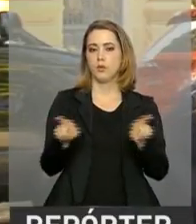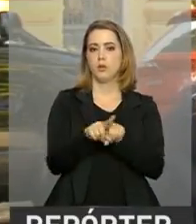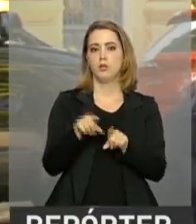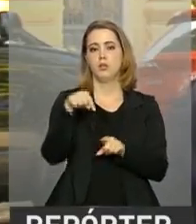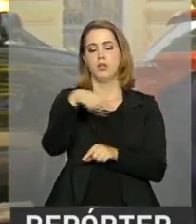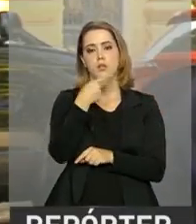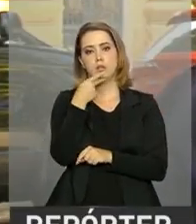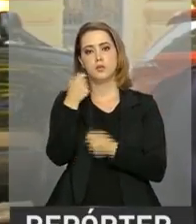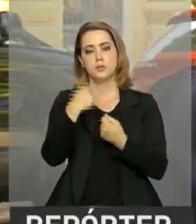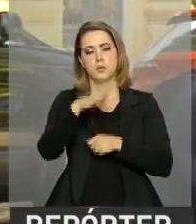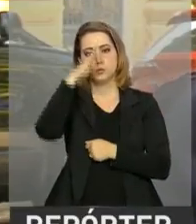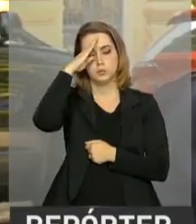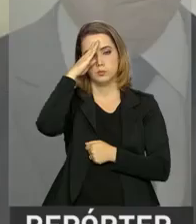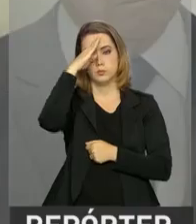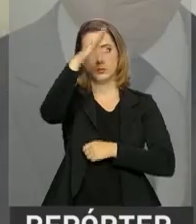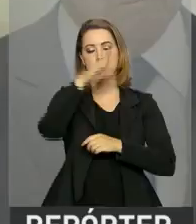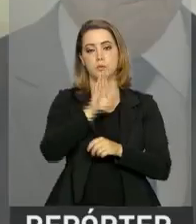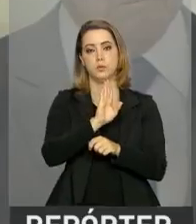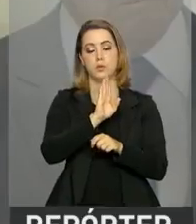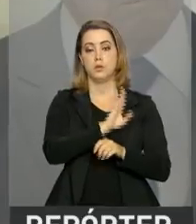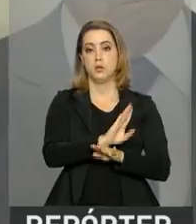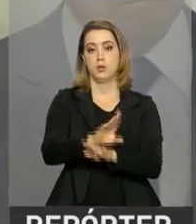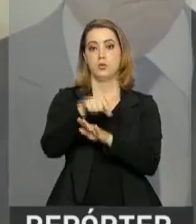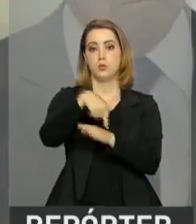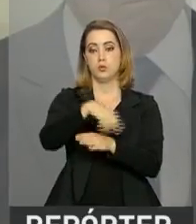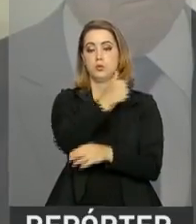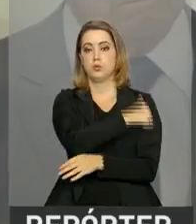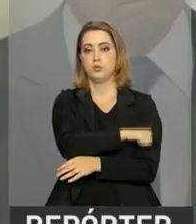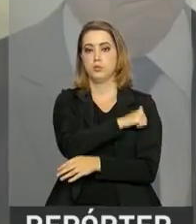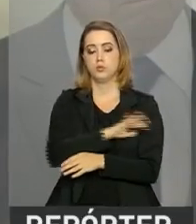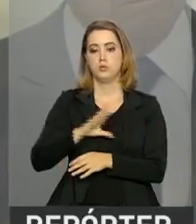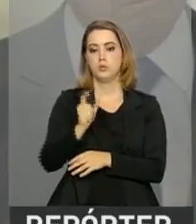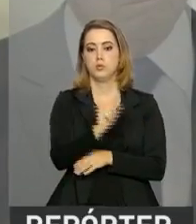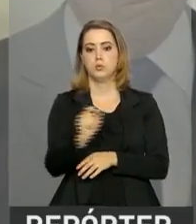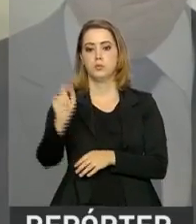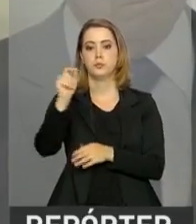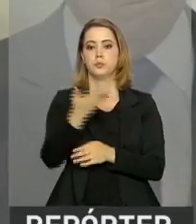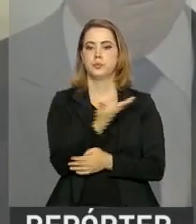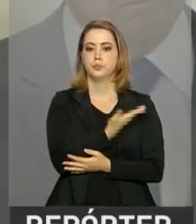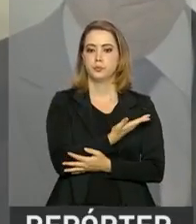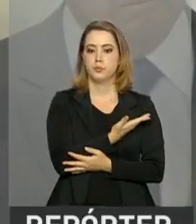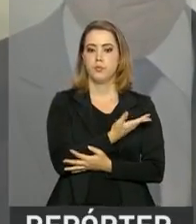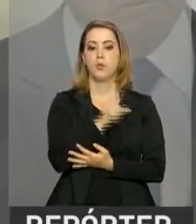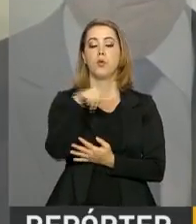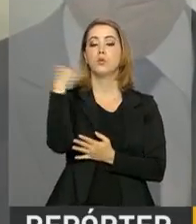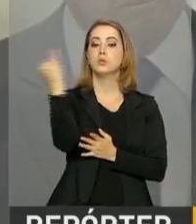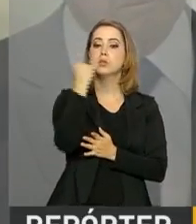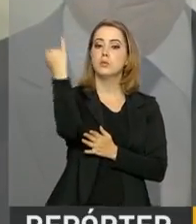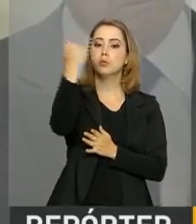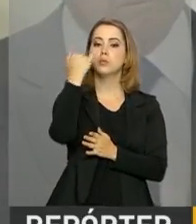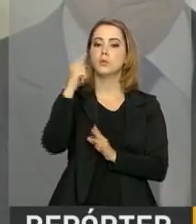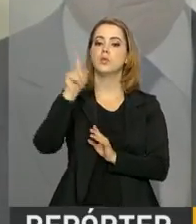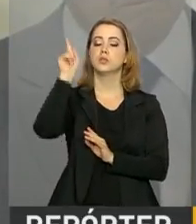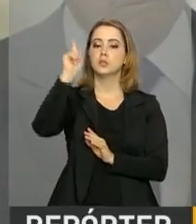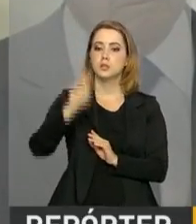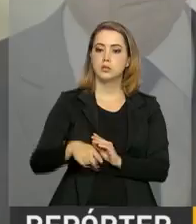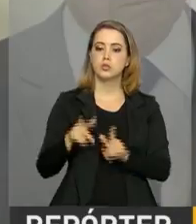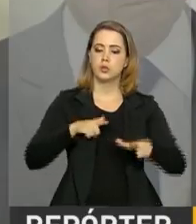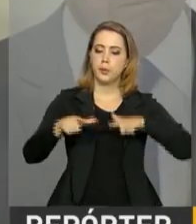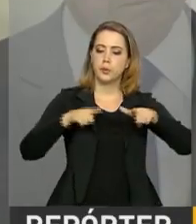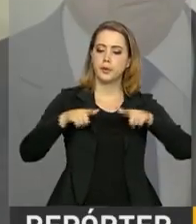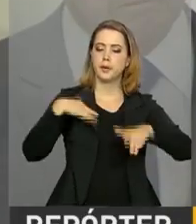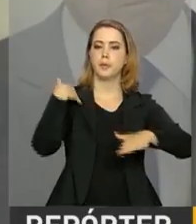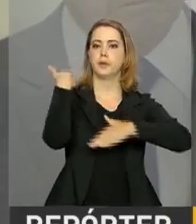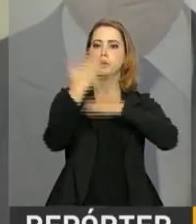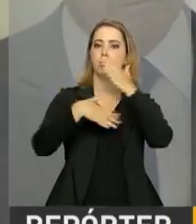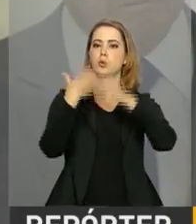Rio de Janeiro, como em todo o Brasil. O que é muito importante colocar é que isso é algo permanente, isso não é algo